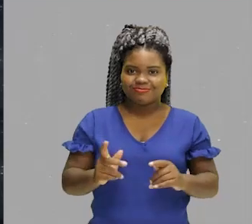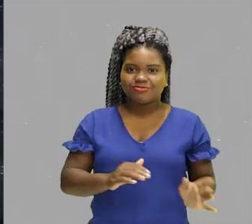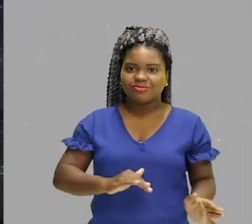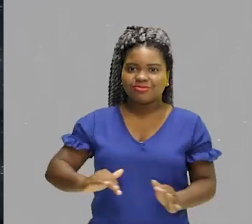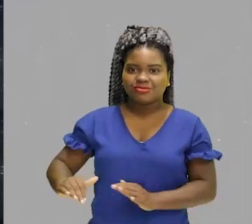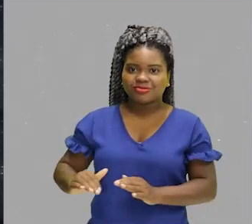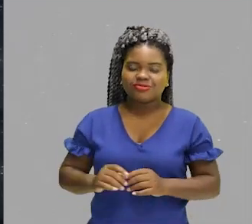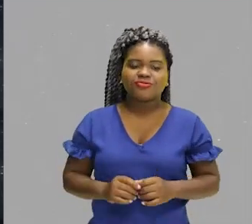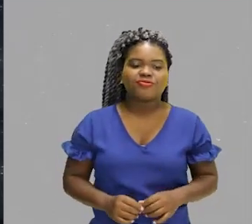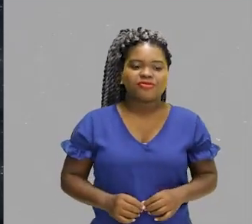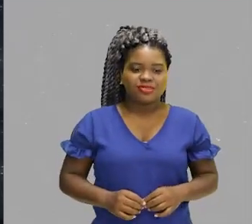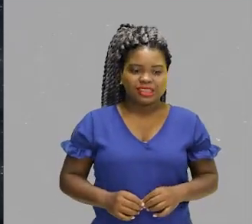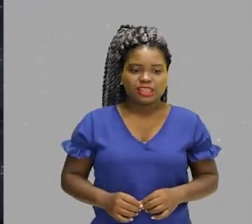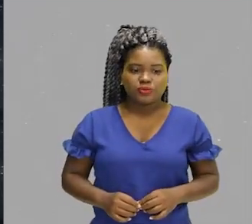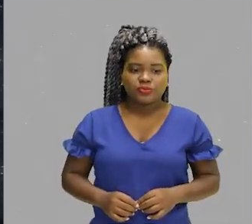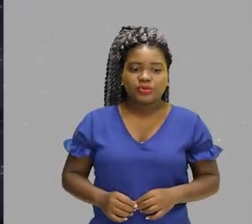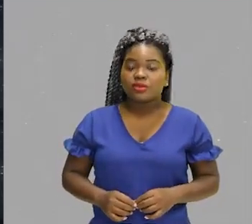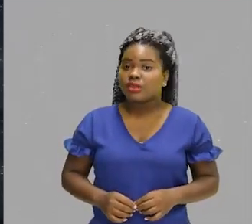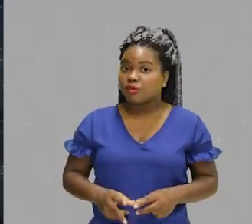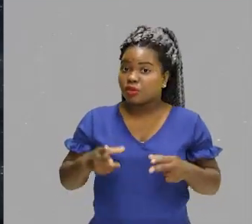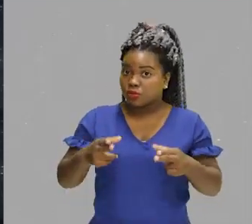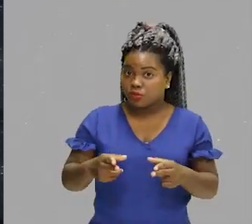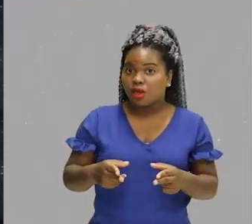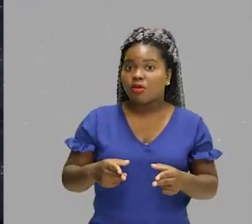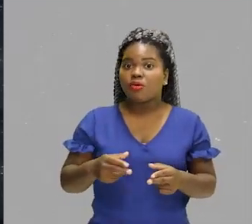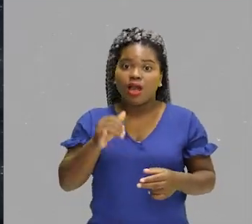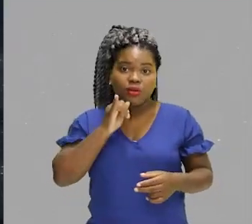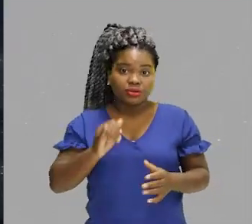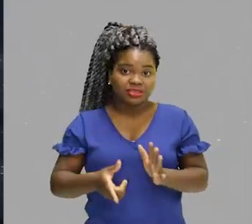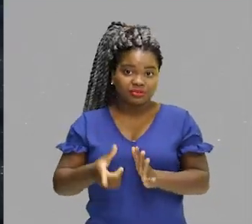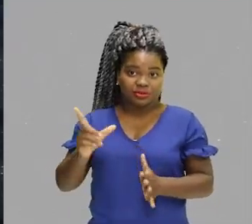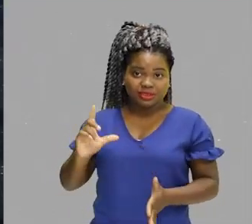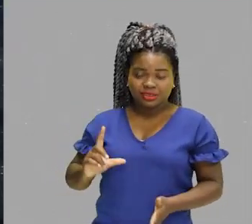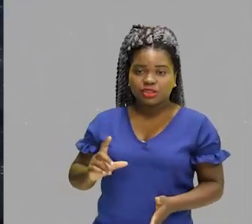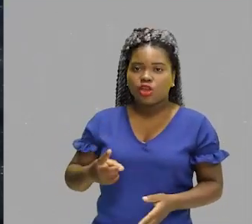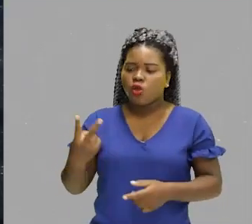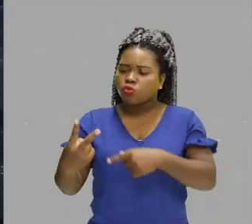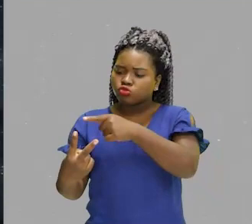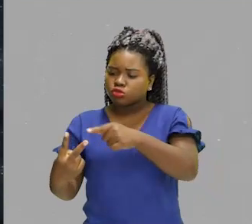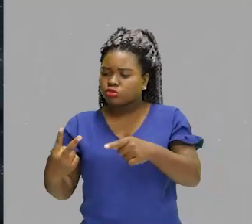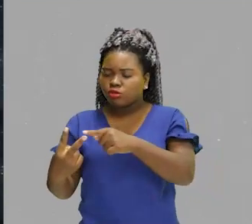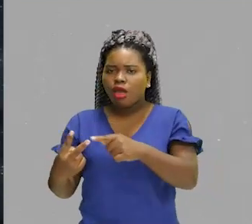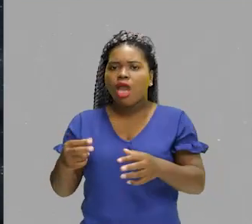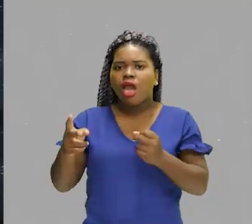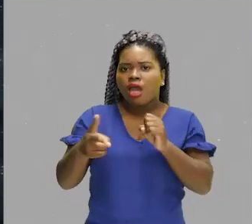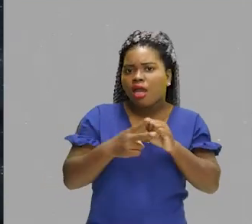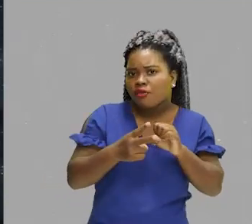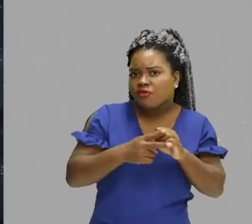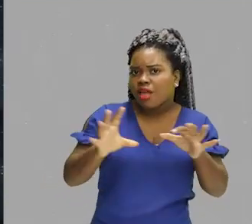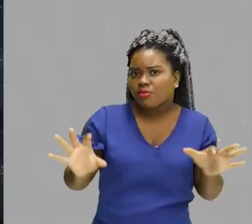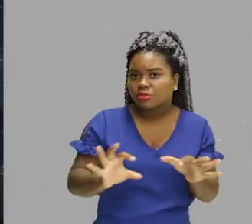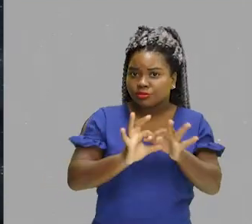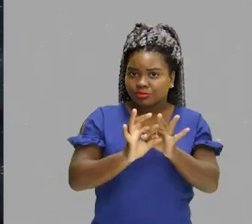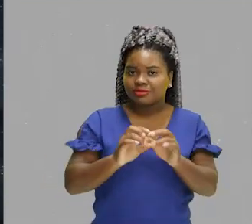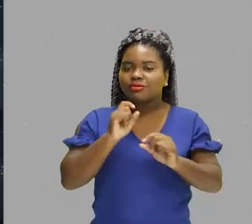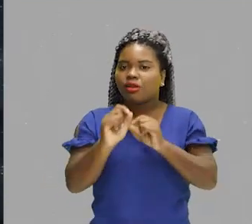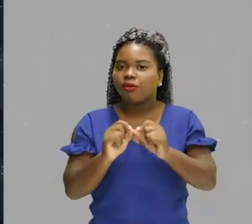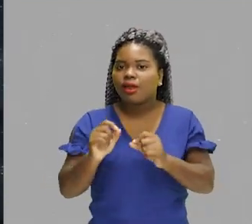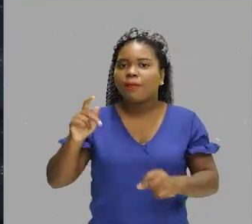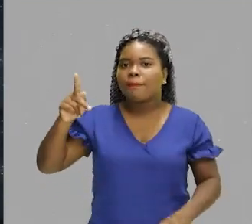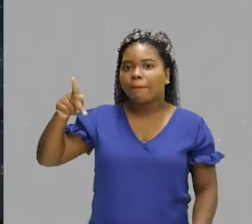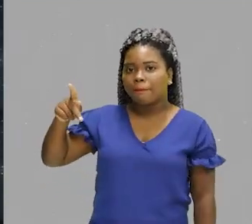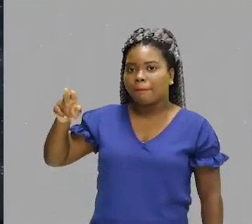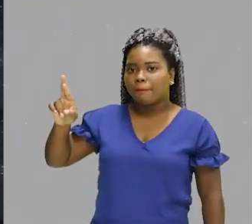Normalmente, como nesse mesmo exemplo aqui, os dois verbos estão unidos por uma preposição,